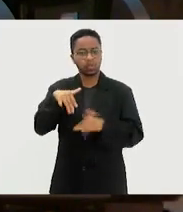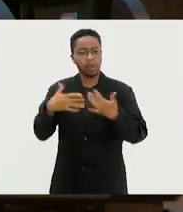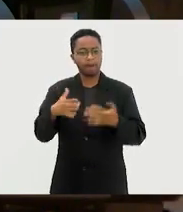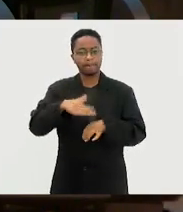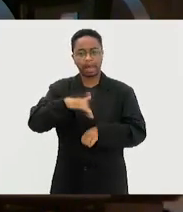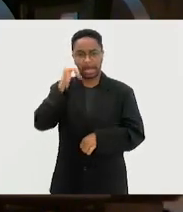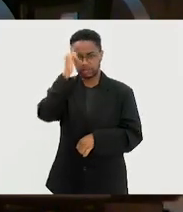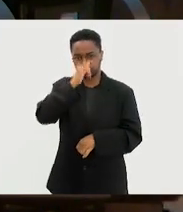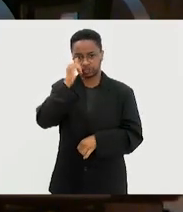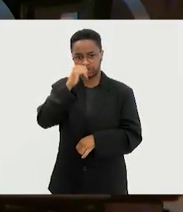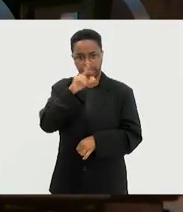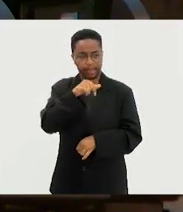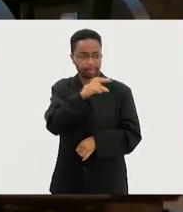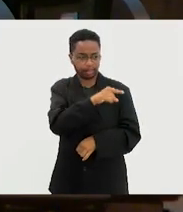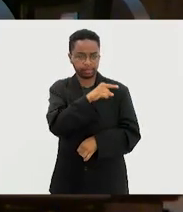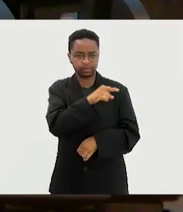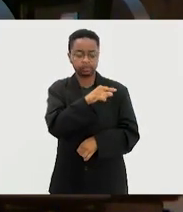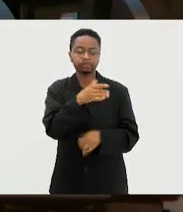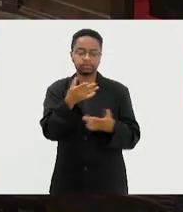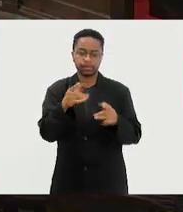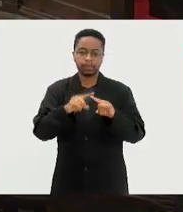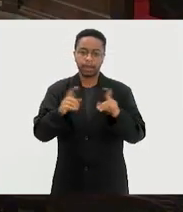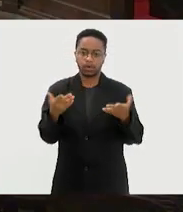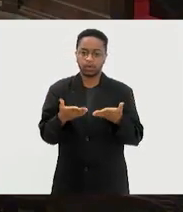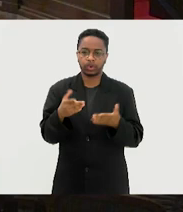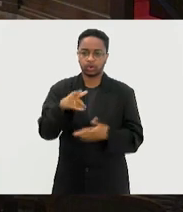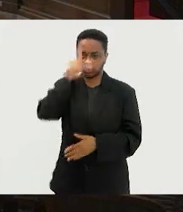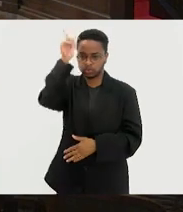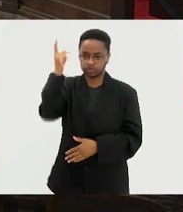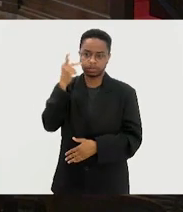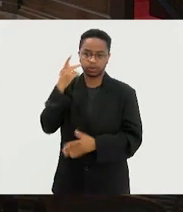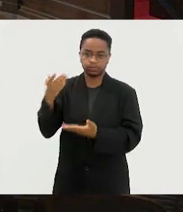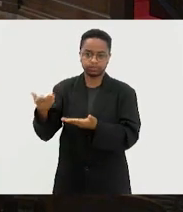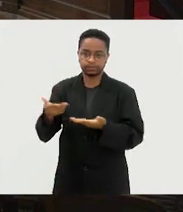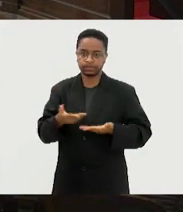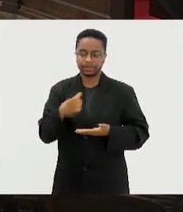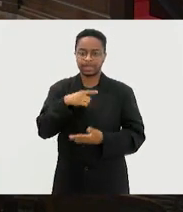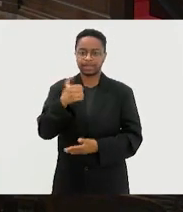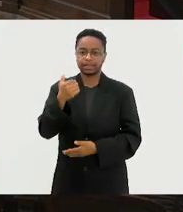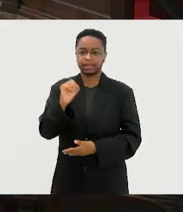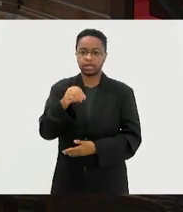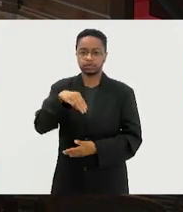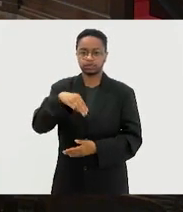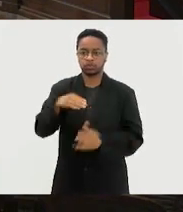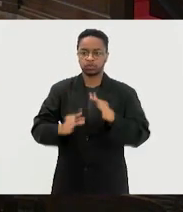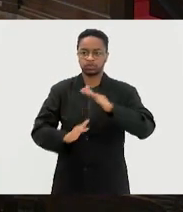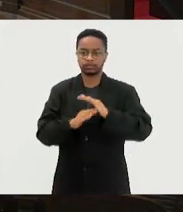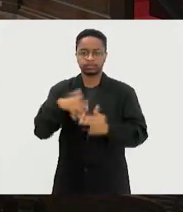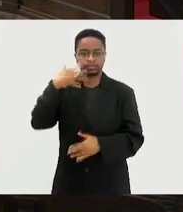Átila, né? Mas o nosso decano, Luiz Paulo. Vossa Excelência dispõe de 10 minutos.